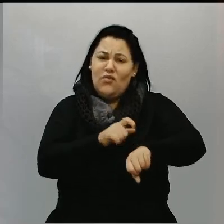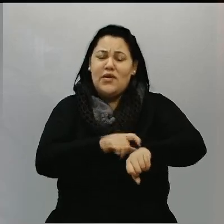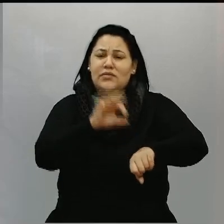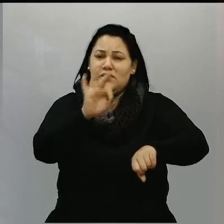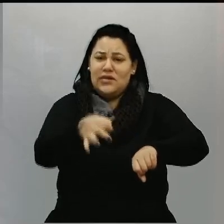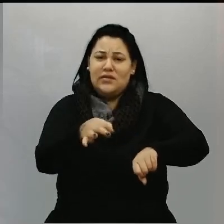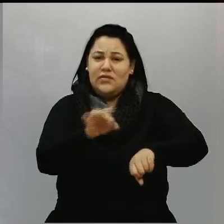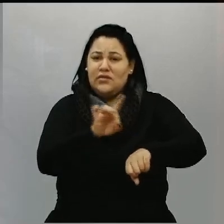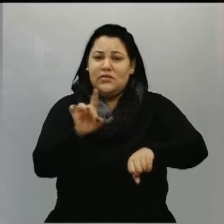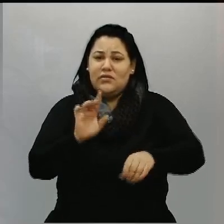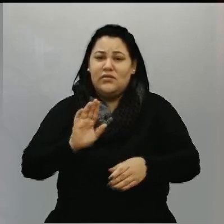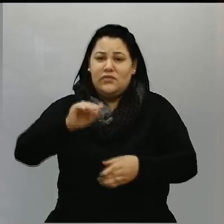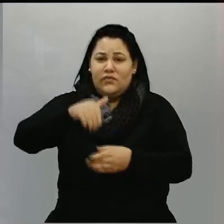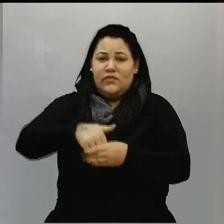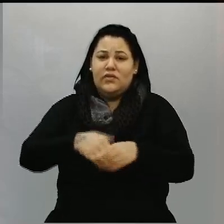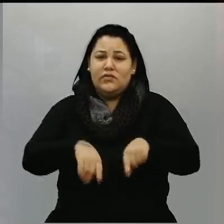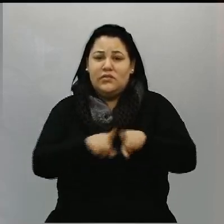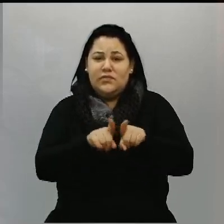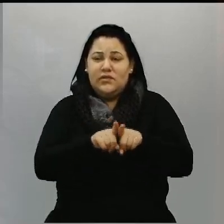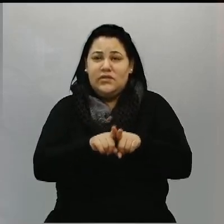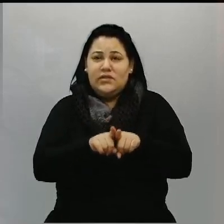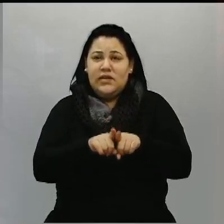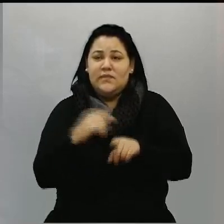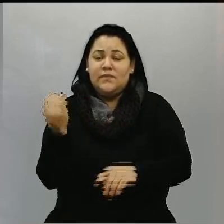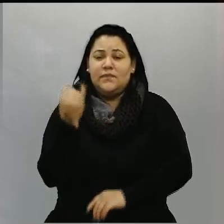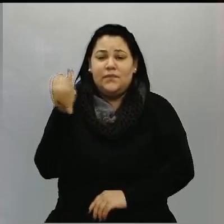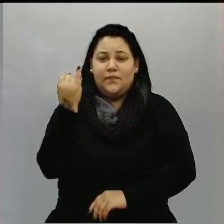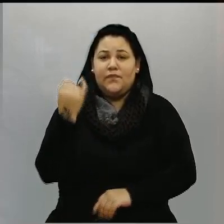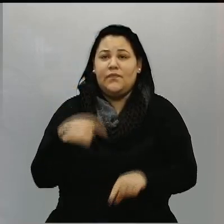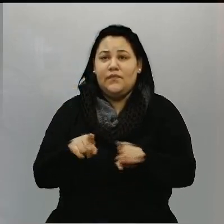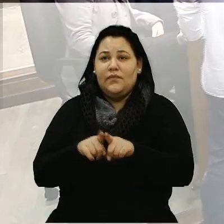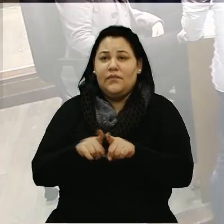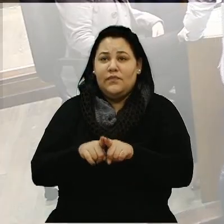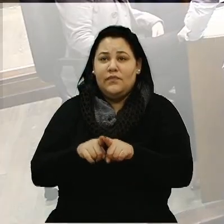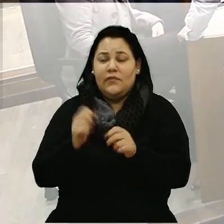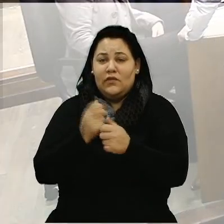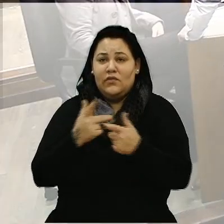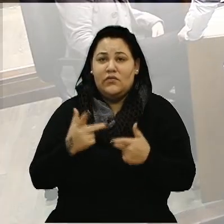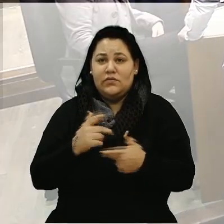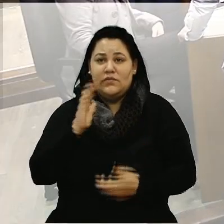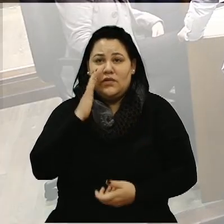não votarei em razão da discordância e das terceiras intenções que estão postas aí. Obrigado, presidente.